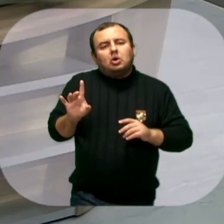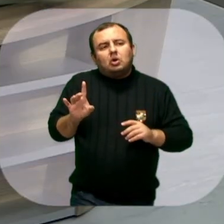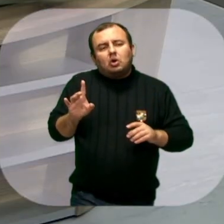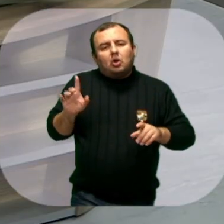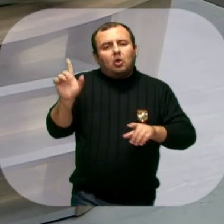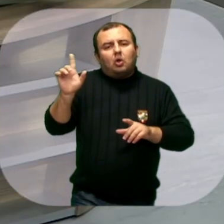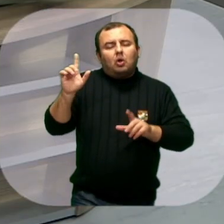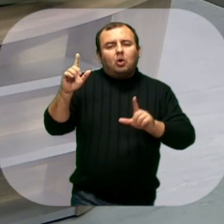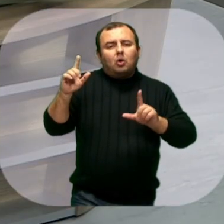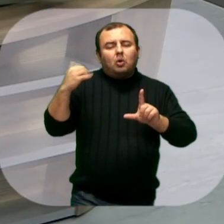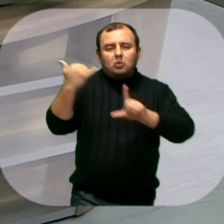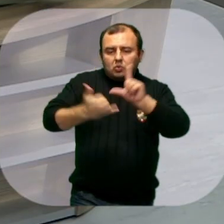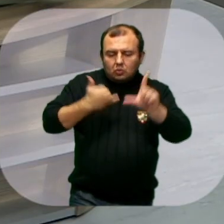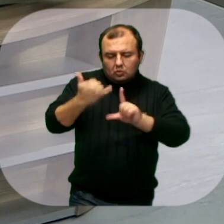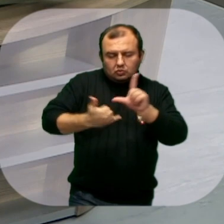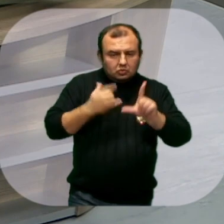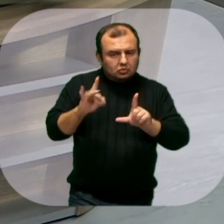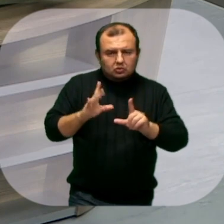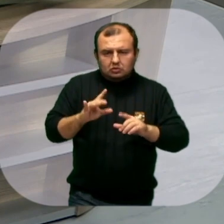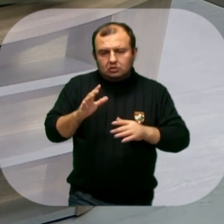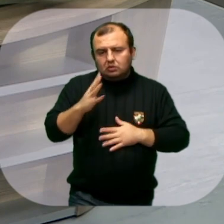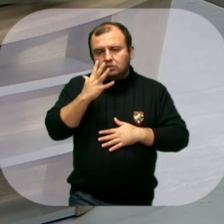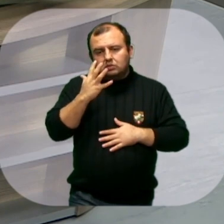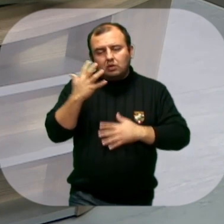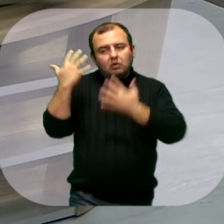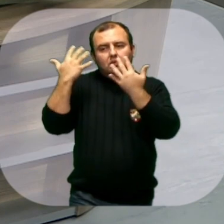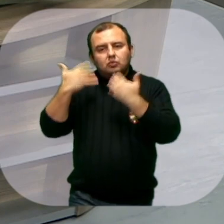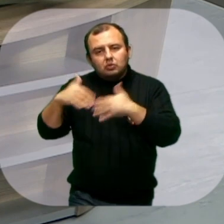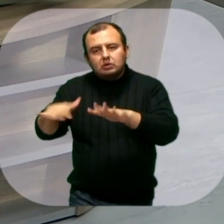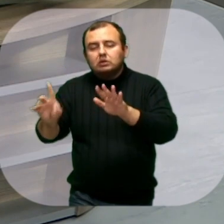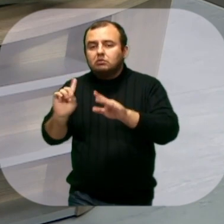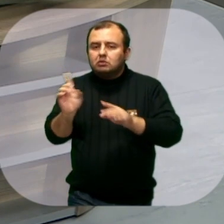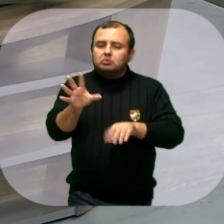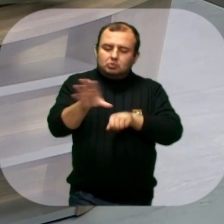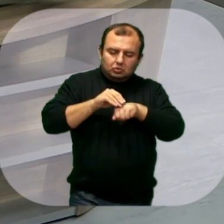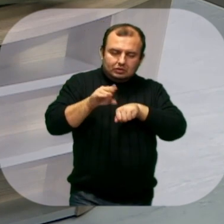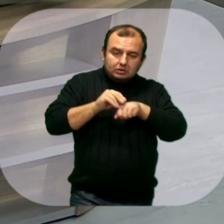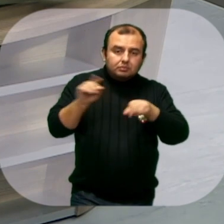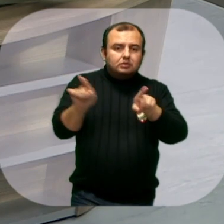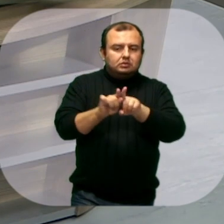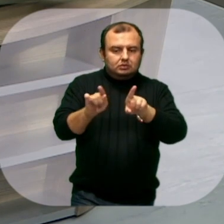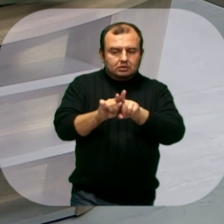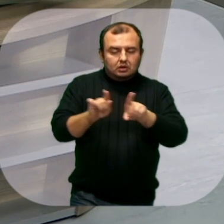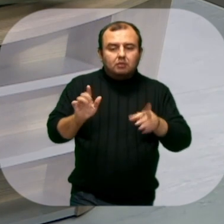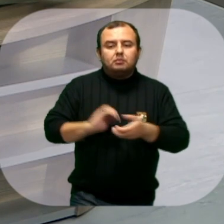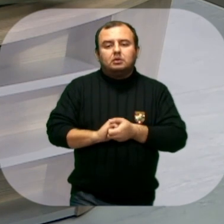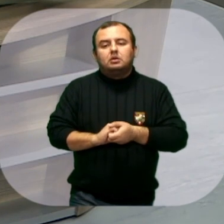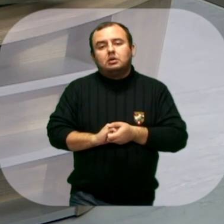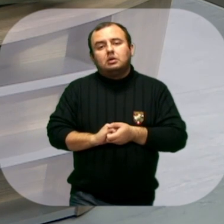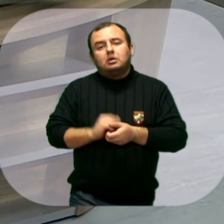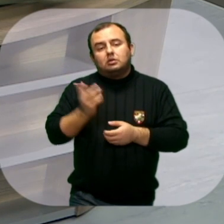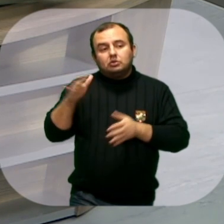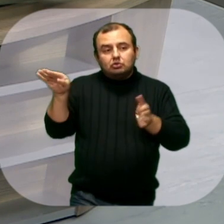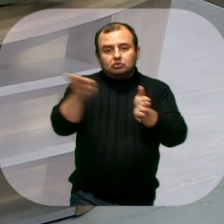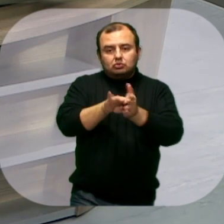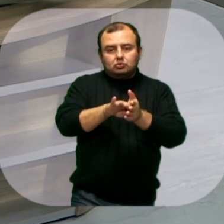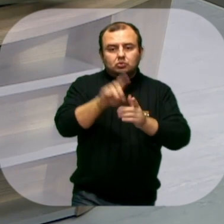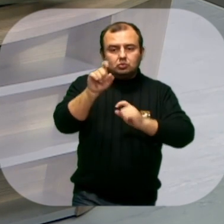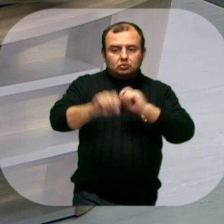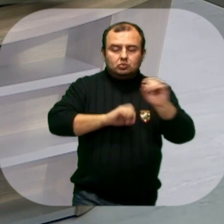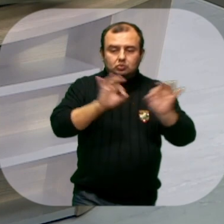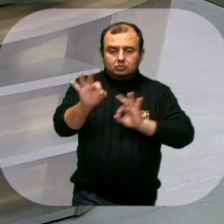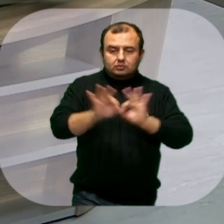lúdica do livro, né? Não é só para fruição, é para conhecimento também. E tem uma coisa que, quando a gente chegou,